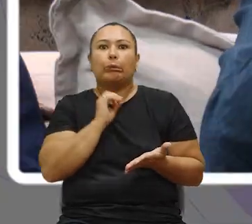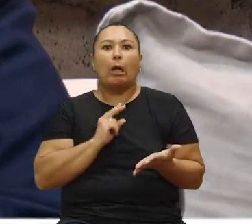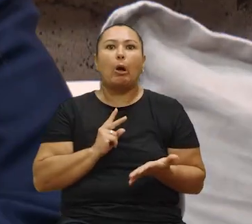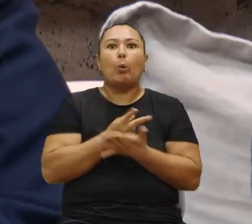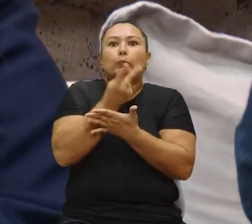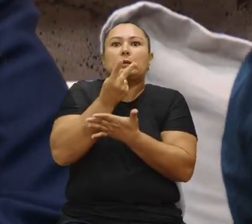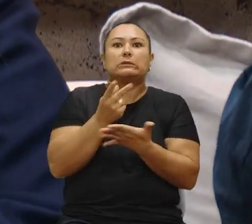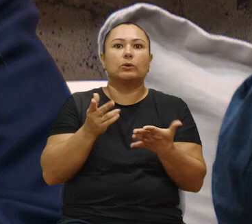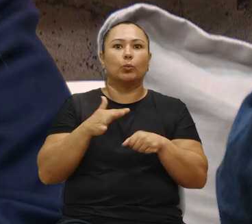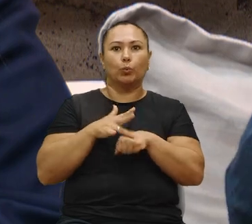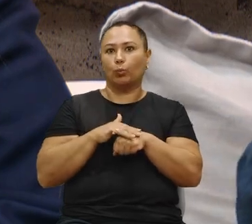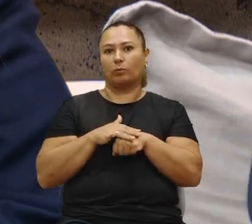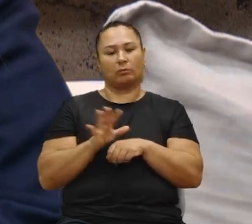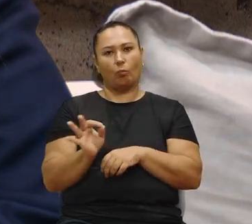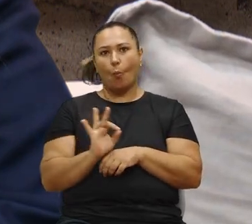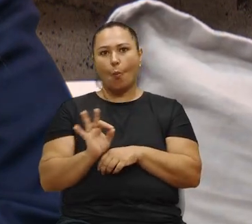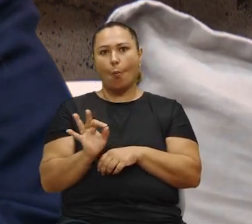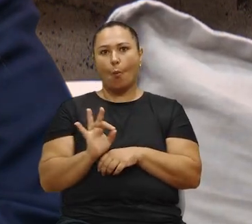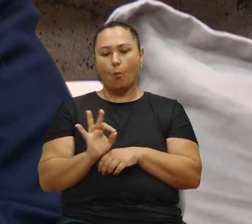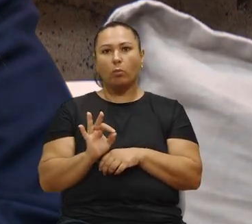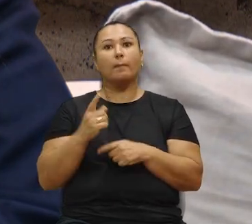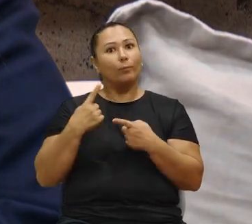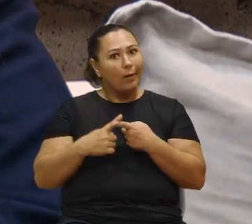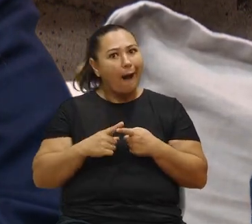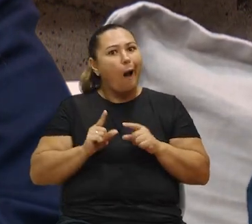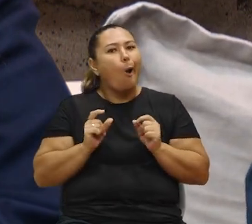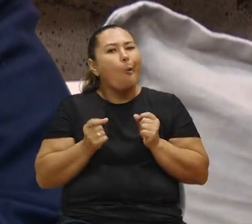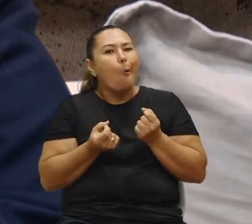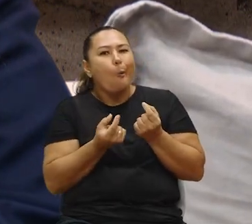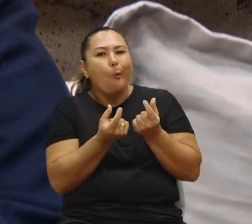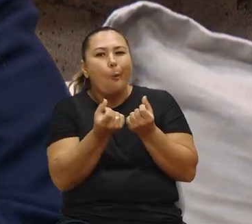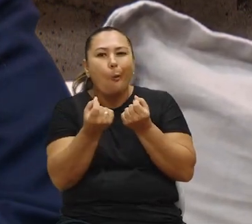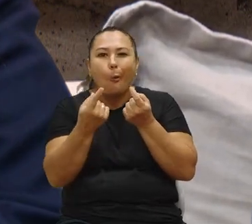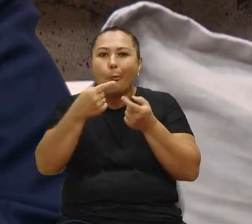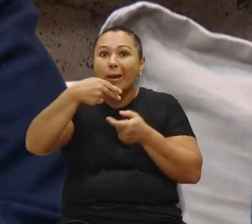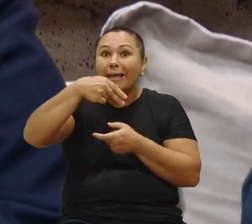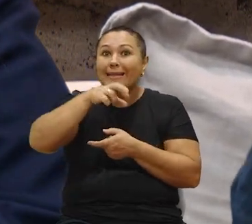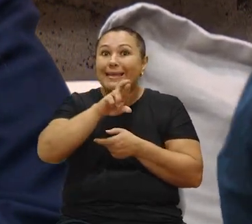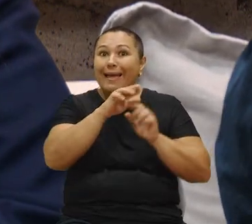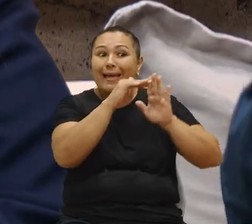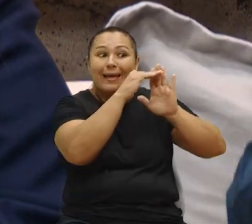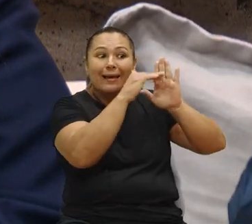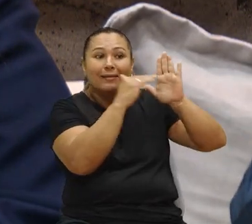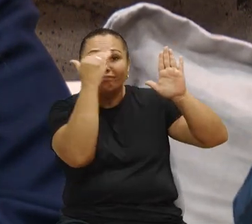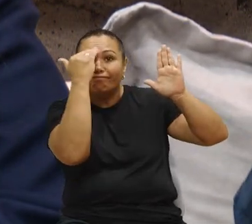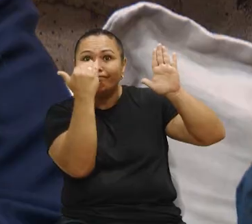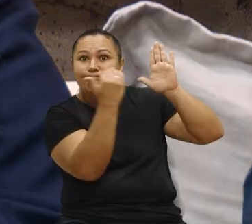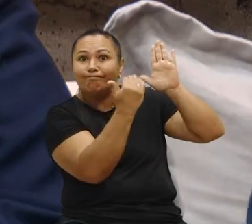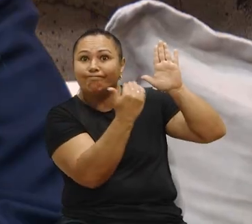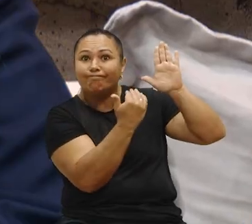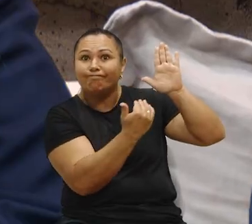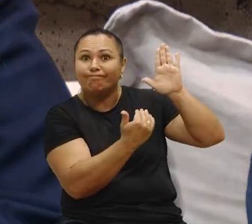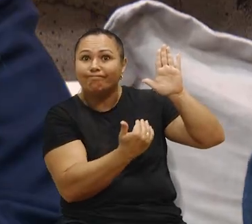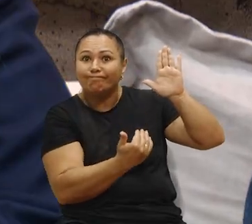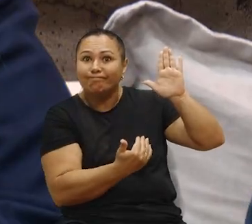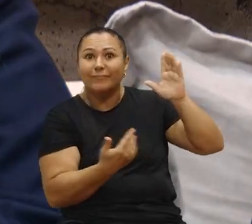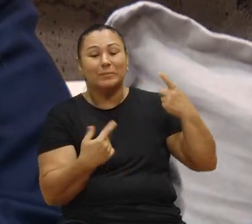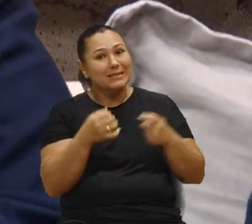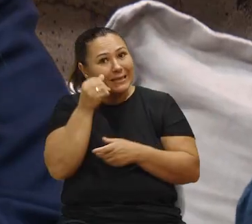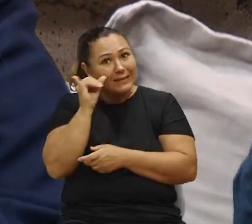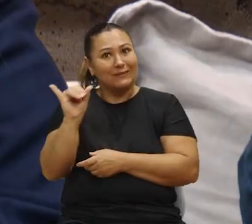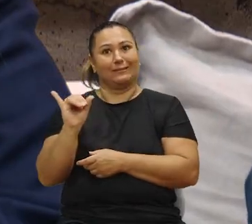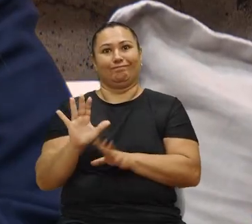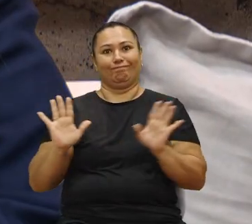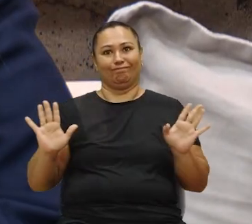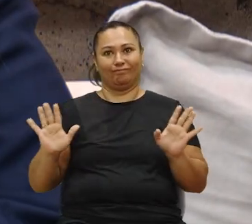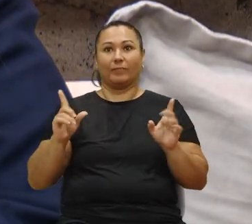Nenhum acidente acontece por acaso. Ninguém adoece do nada. É porque alguma norma deixou de ser cumprida, alguma medida